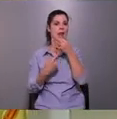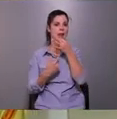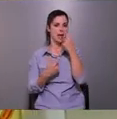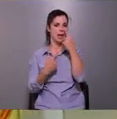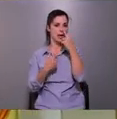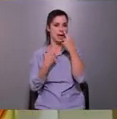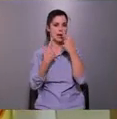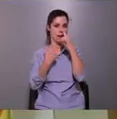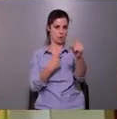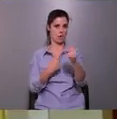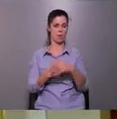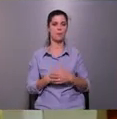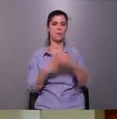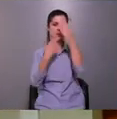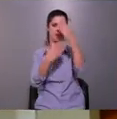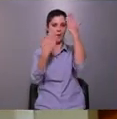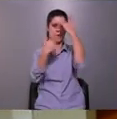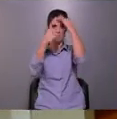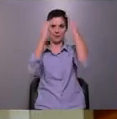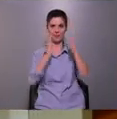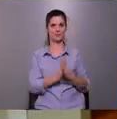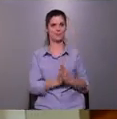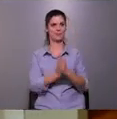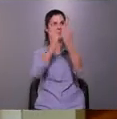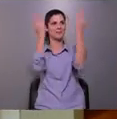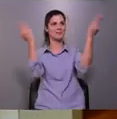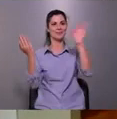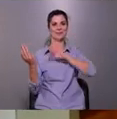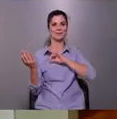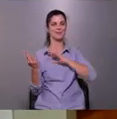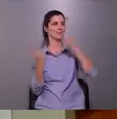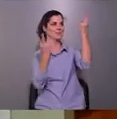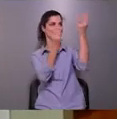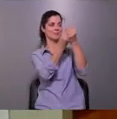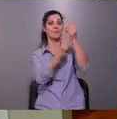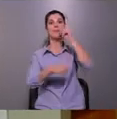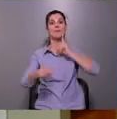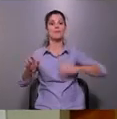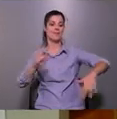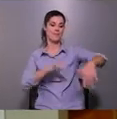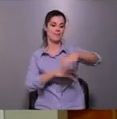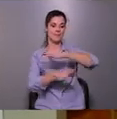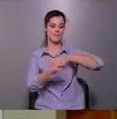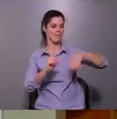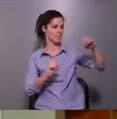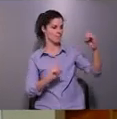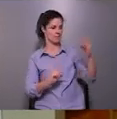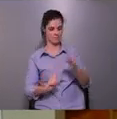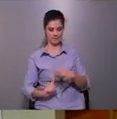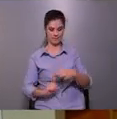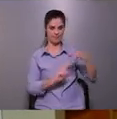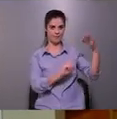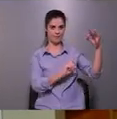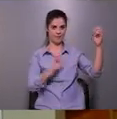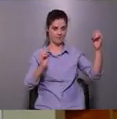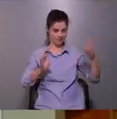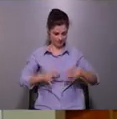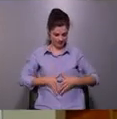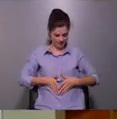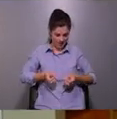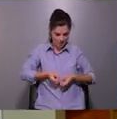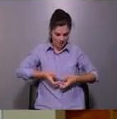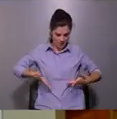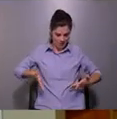Gegrüßet seist du, Maria, voll der Gnade, der Herr ist mit dir. Du bist gebenedeit unter den